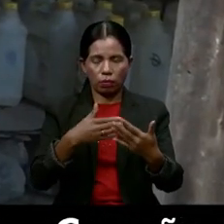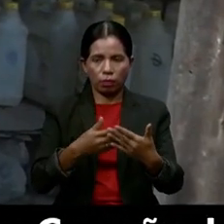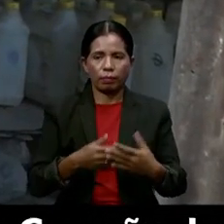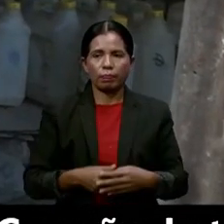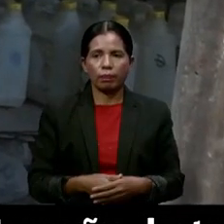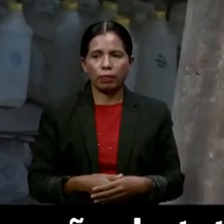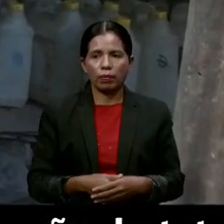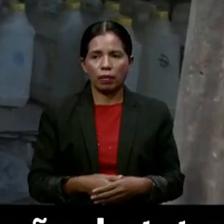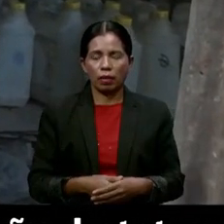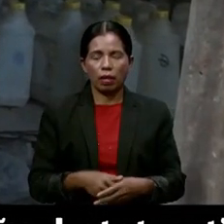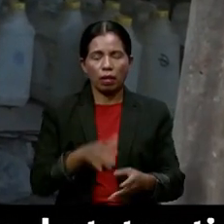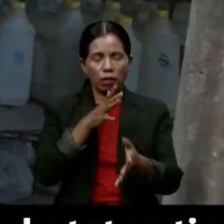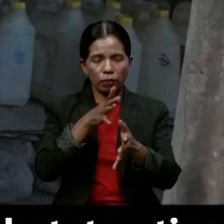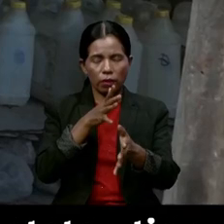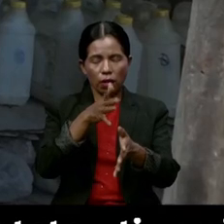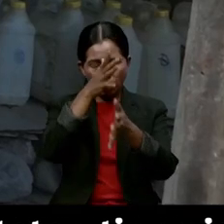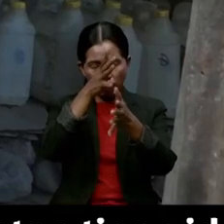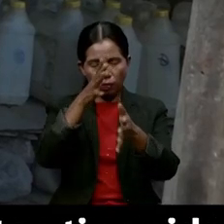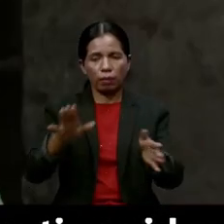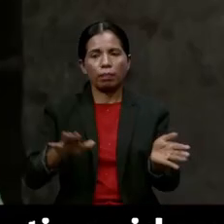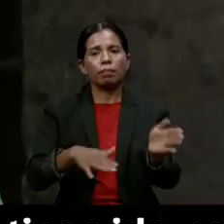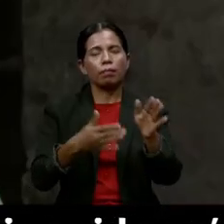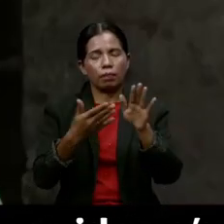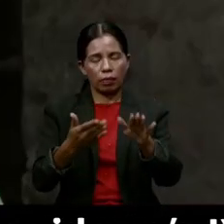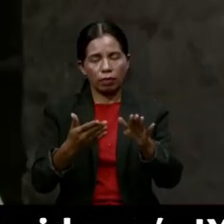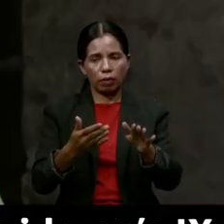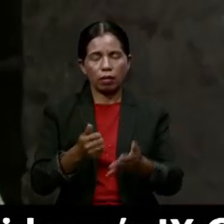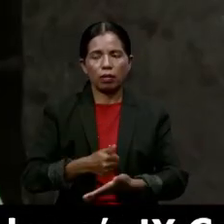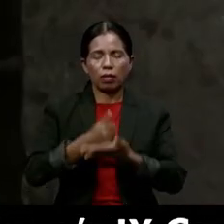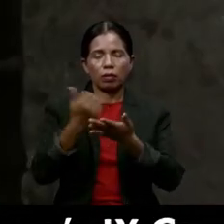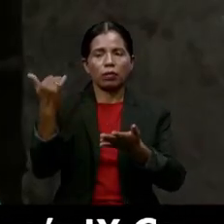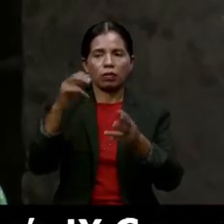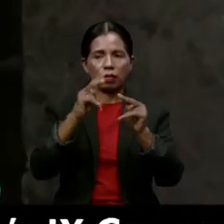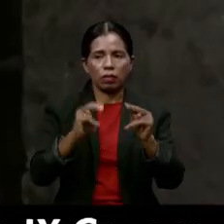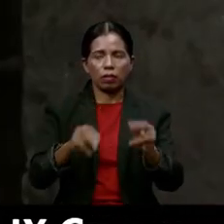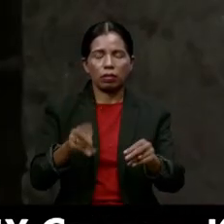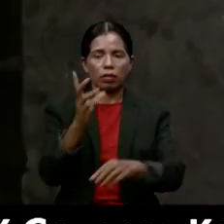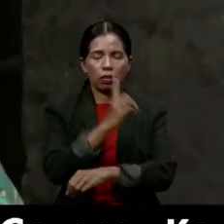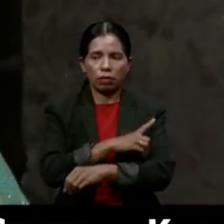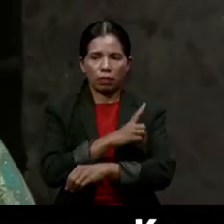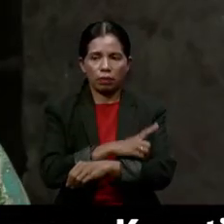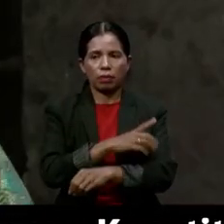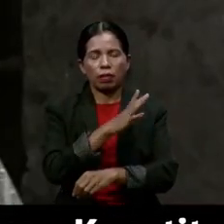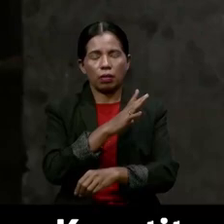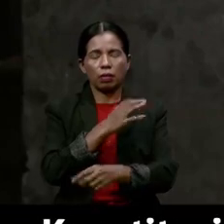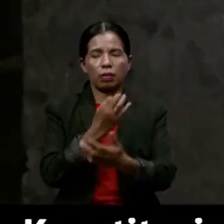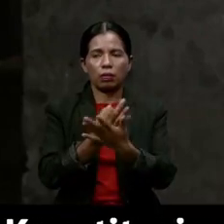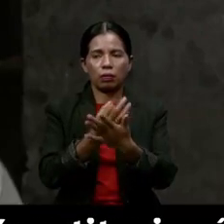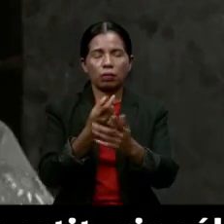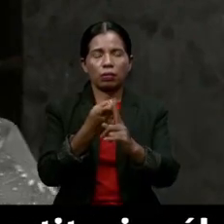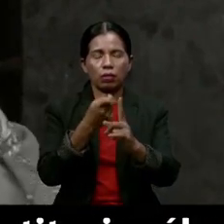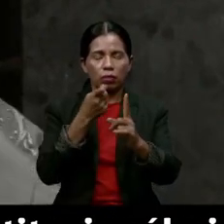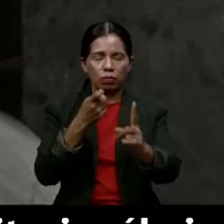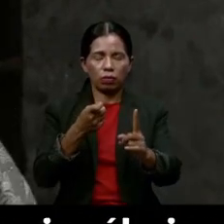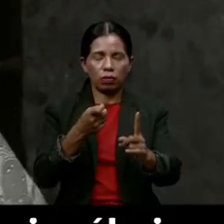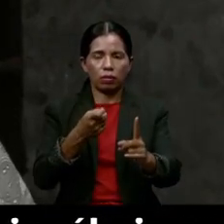Há foi a voz mane José Arcanjo mate, a tu sustenta sira na necessidade do loron, depende de pa ossan idosos, o se a voz falo